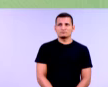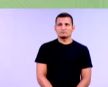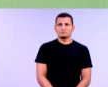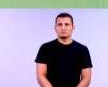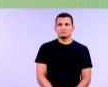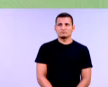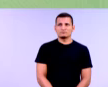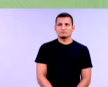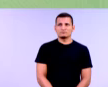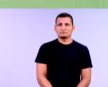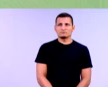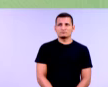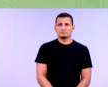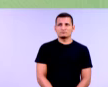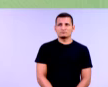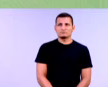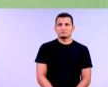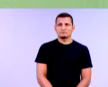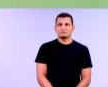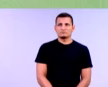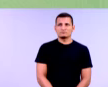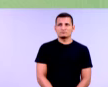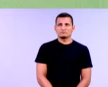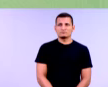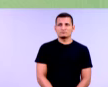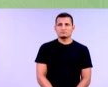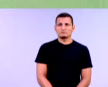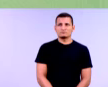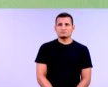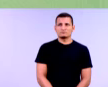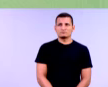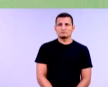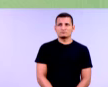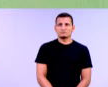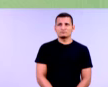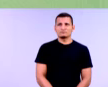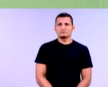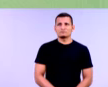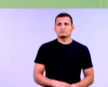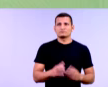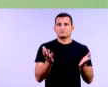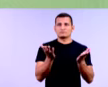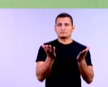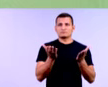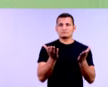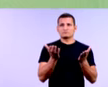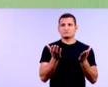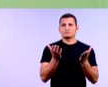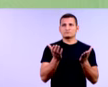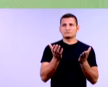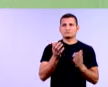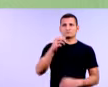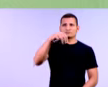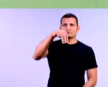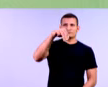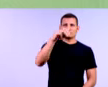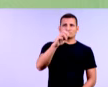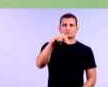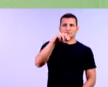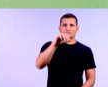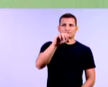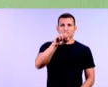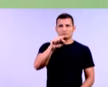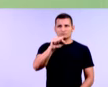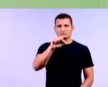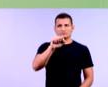não muda, é invariável. Bem, e agora? Menos... Menos e menos, era para ter ficado menos. Era